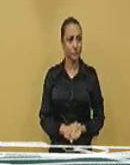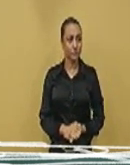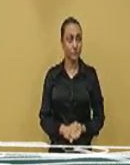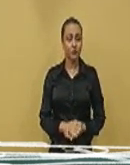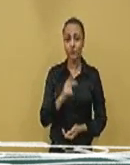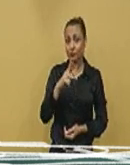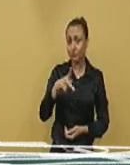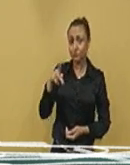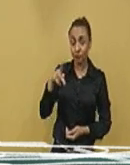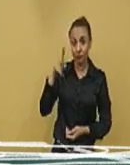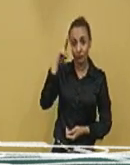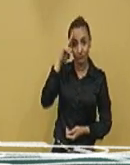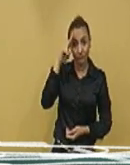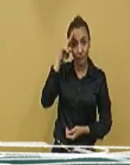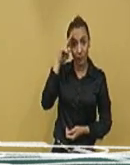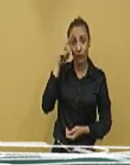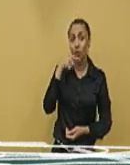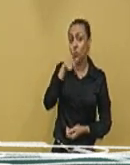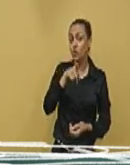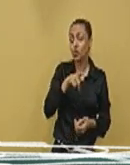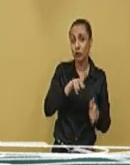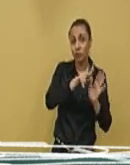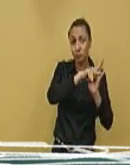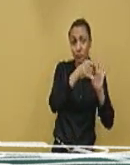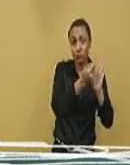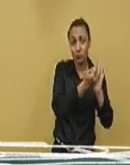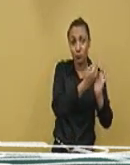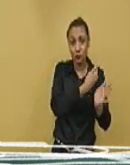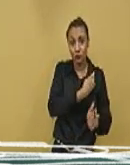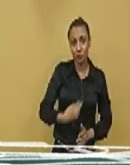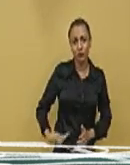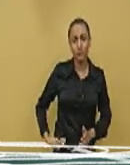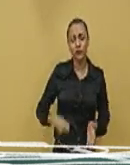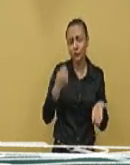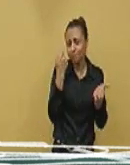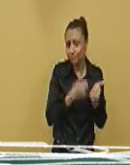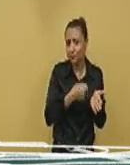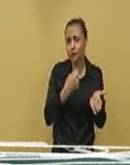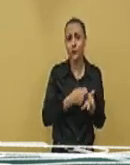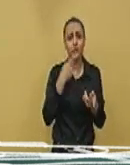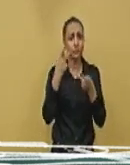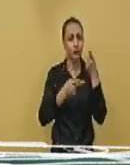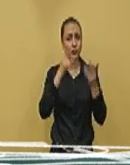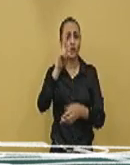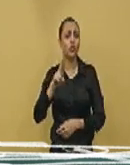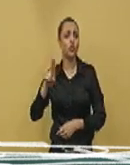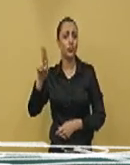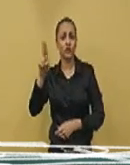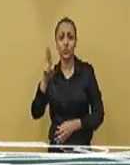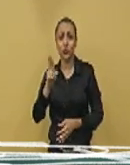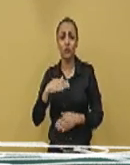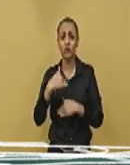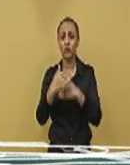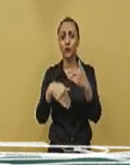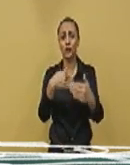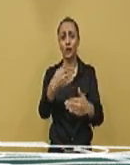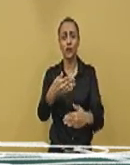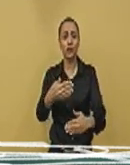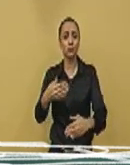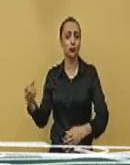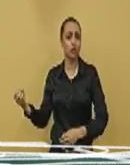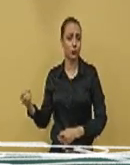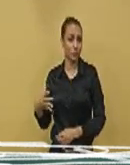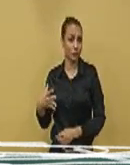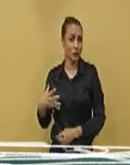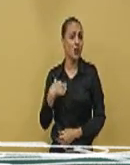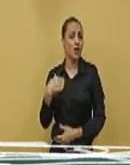Professor Joelson, no seu plano de governo, o senhor insiste em dizer que a universidade não está em ritmo de modernidade. Gostaria